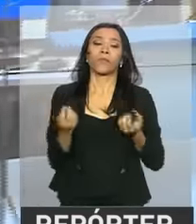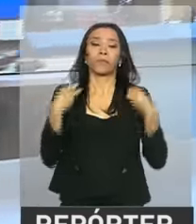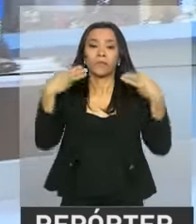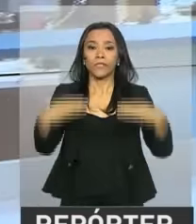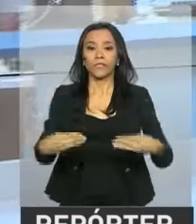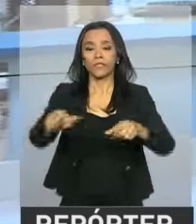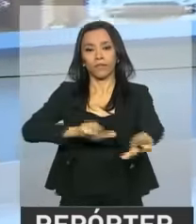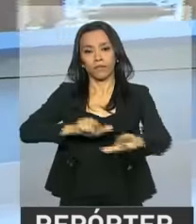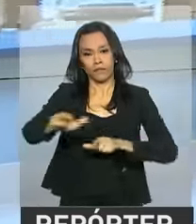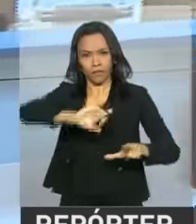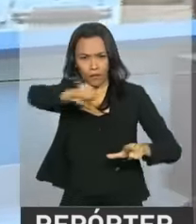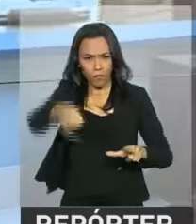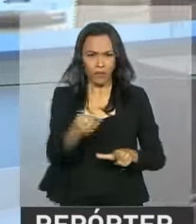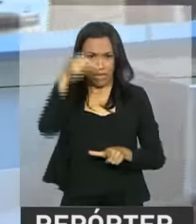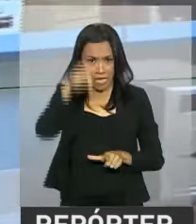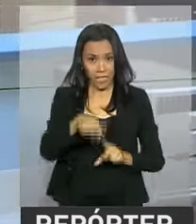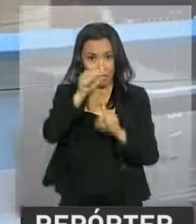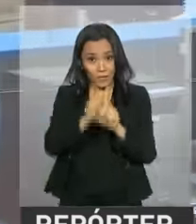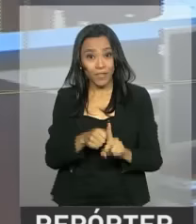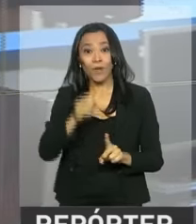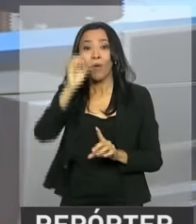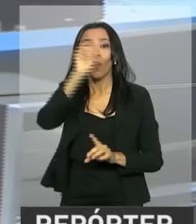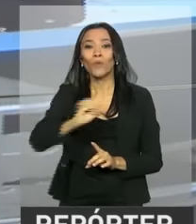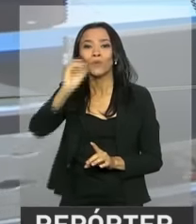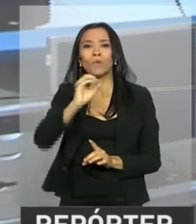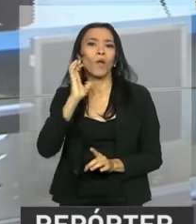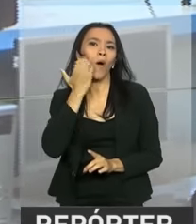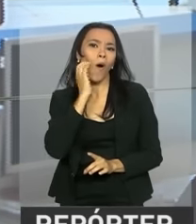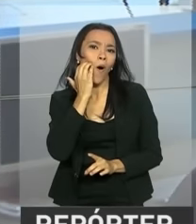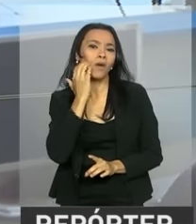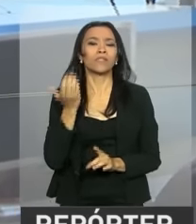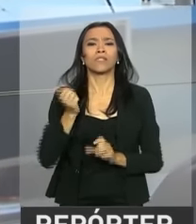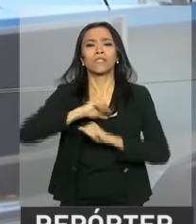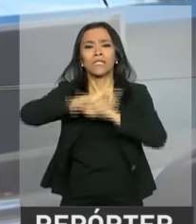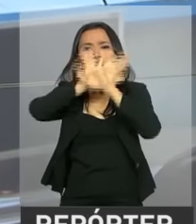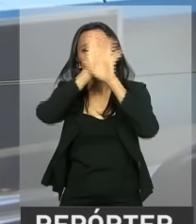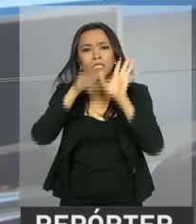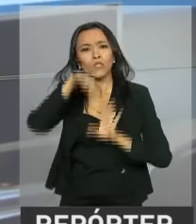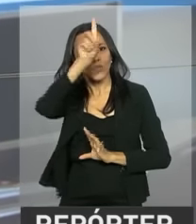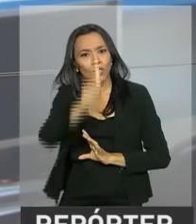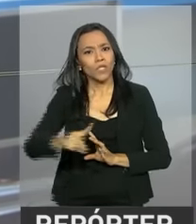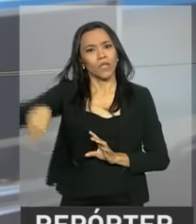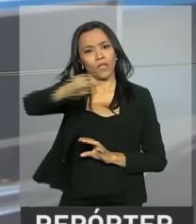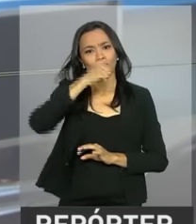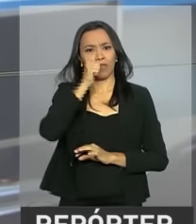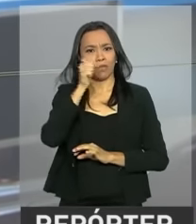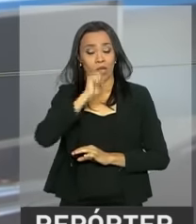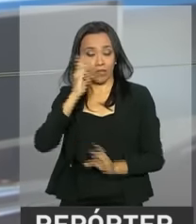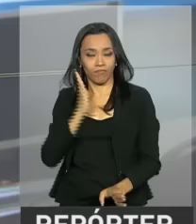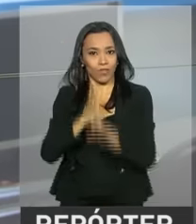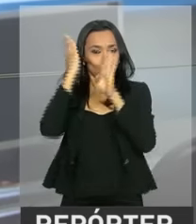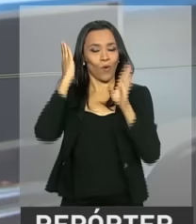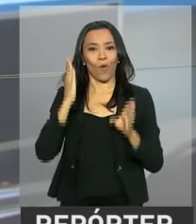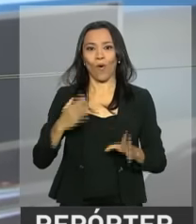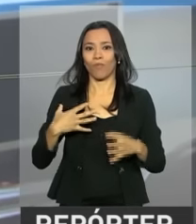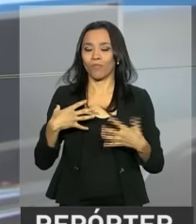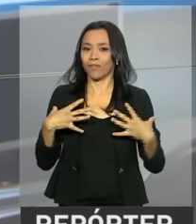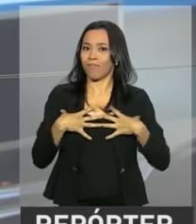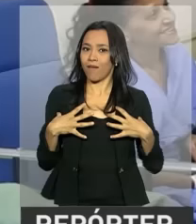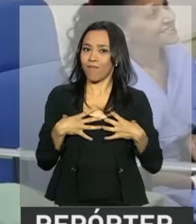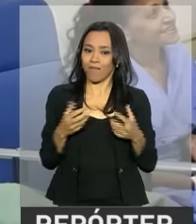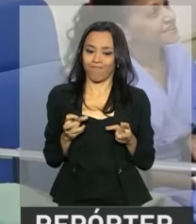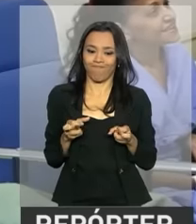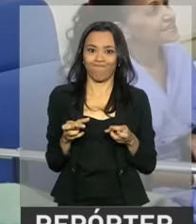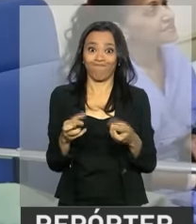aproveita este mês o outubro rosa para esclarecer os direitos das trabalhadoras que descobrem o câncer de